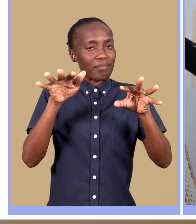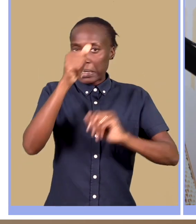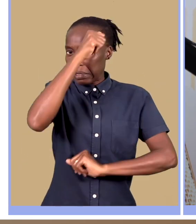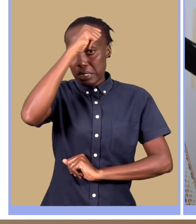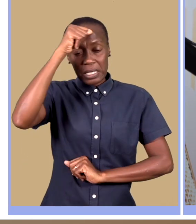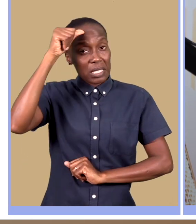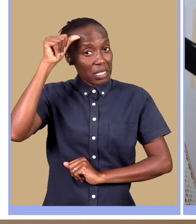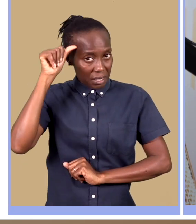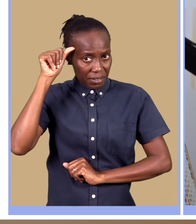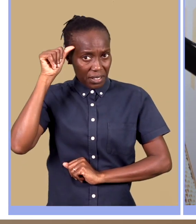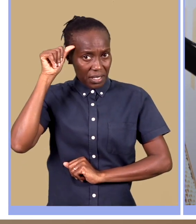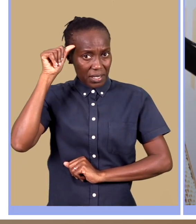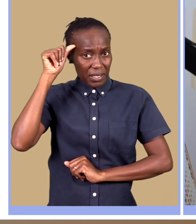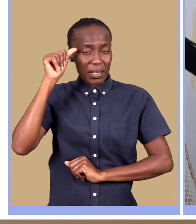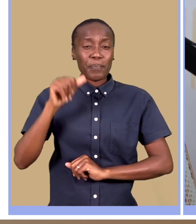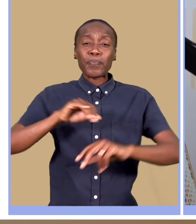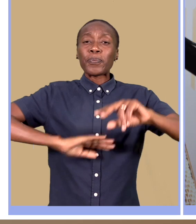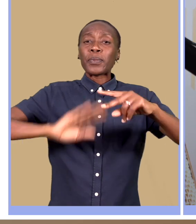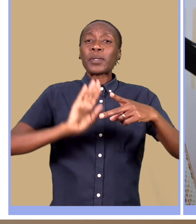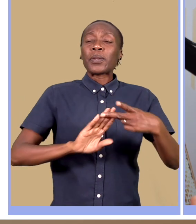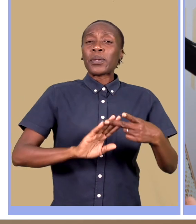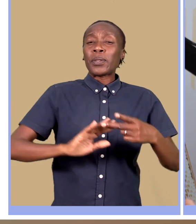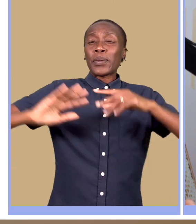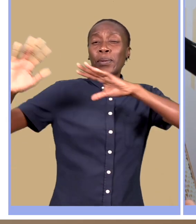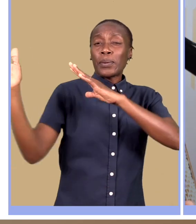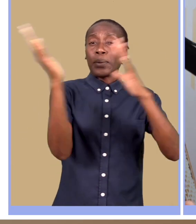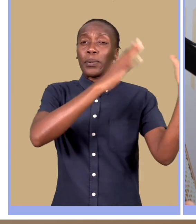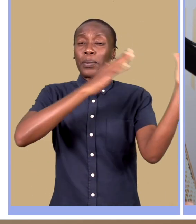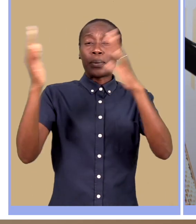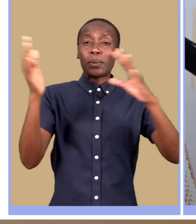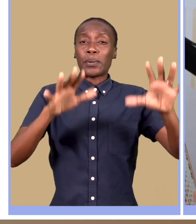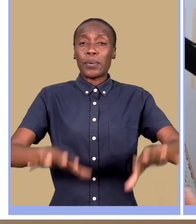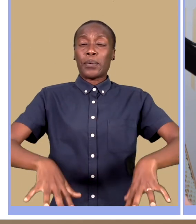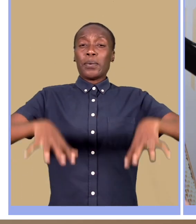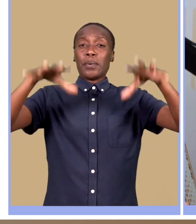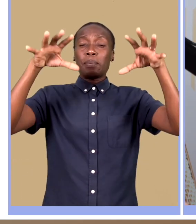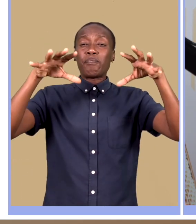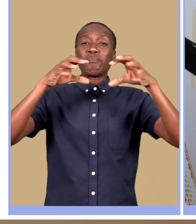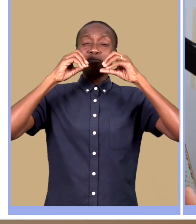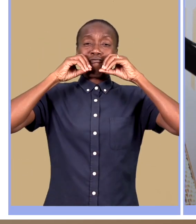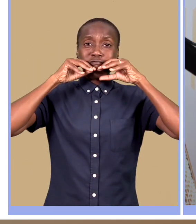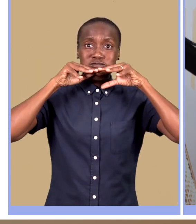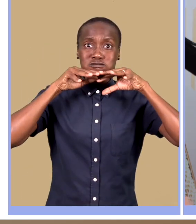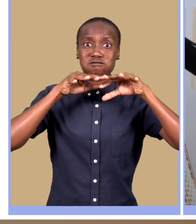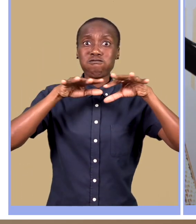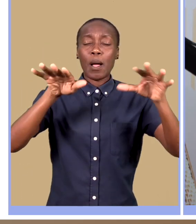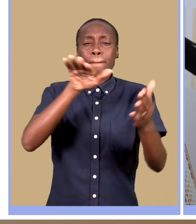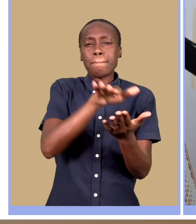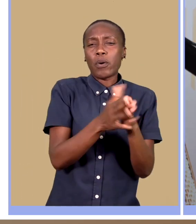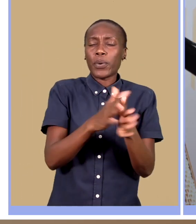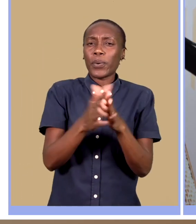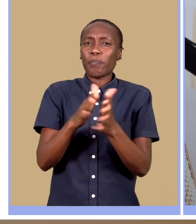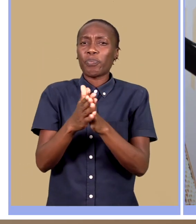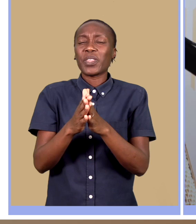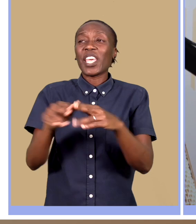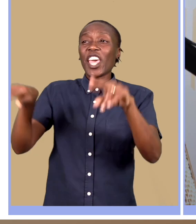disse que a maioria dos trabalhos sobre mudanças climáticas está sendo publicado em revistas